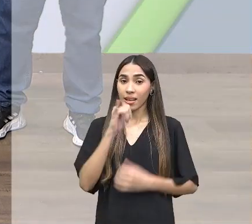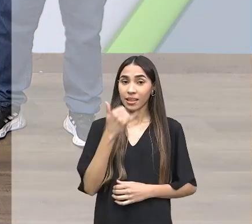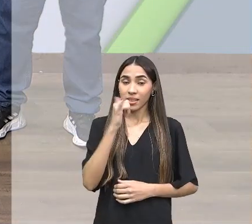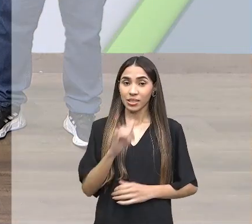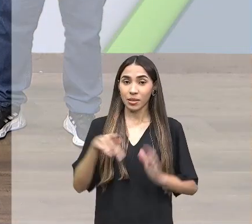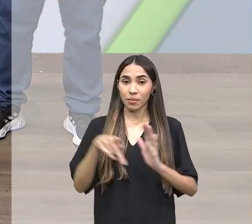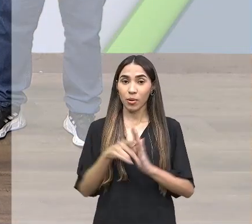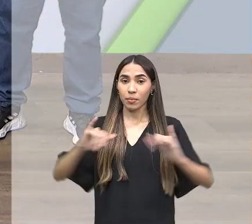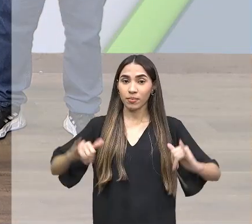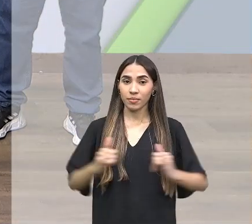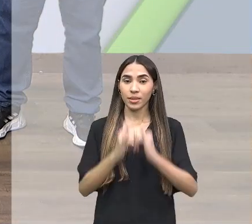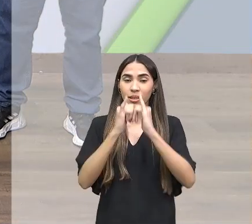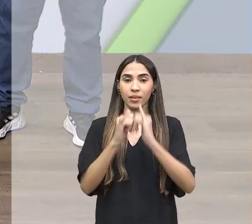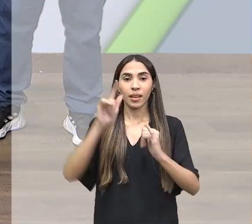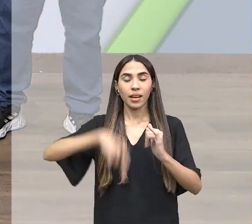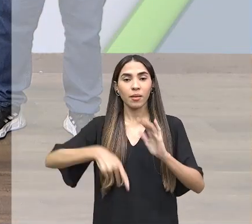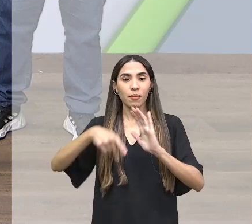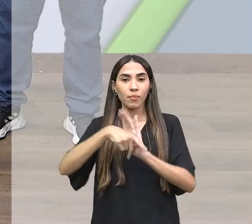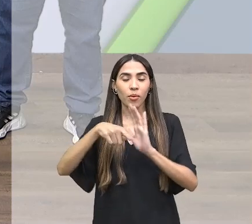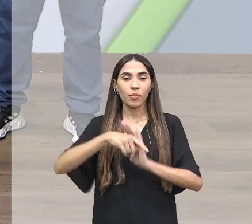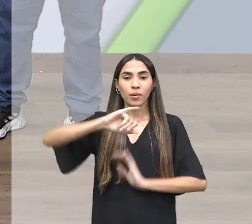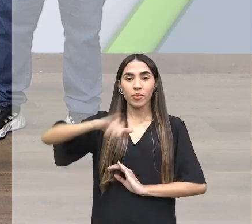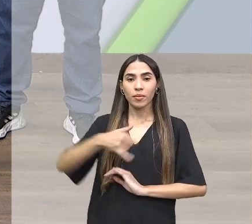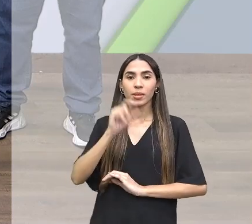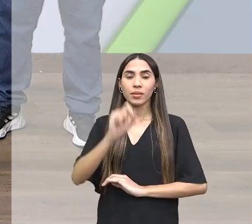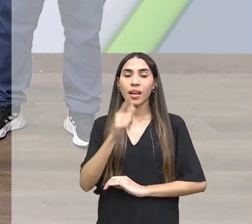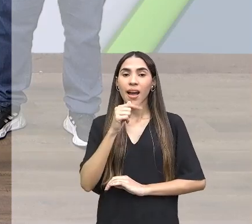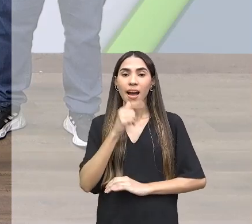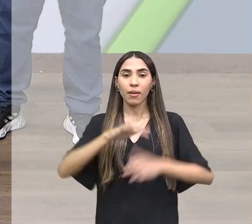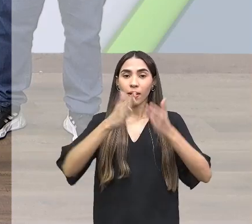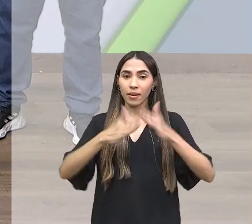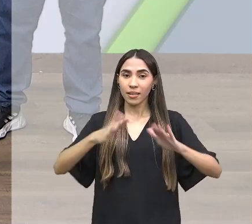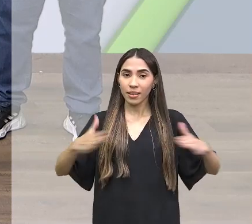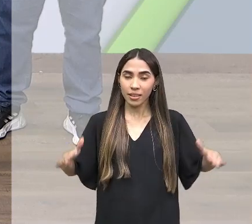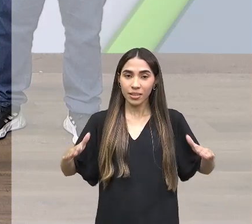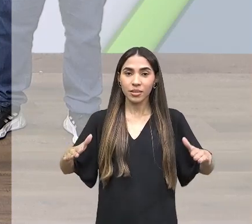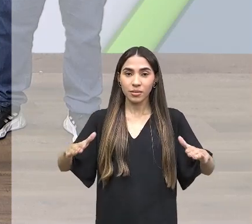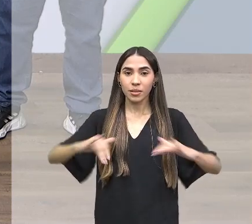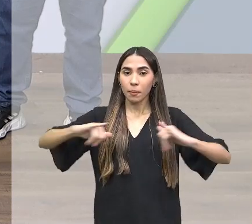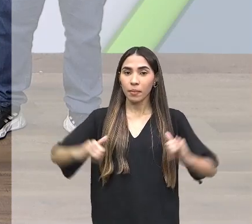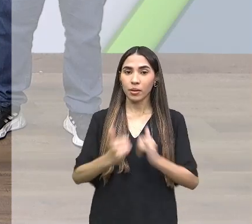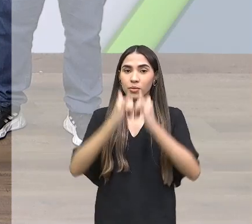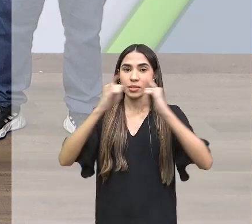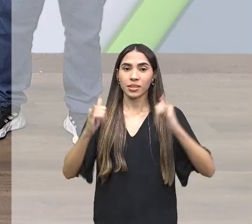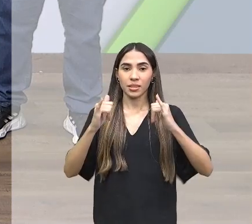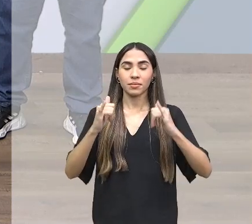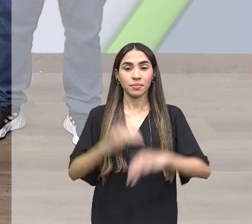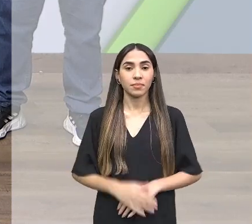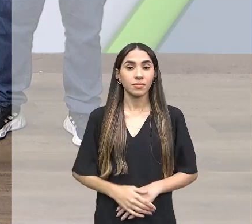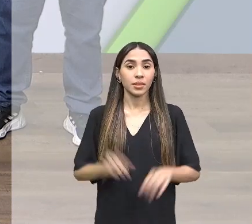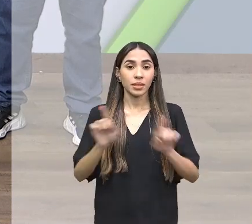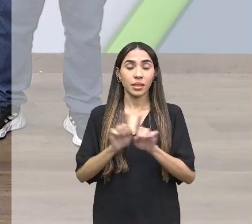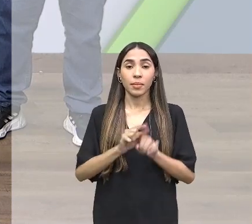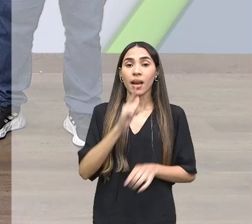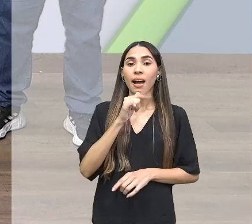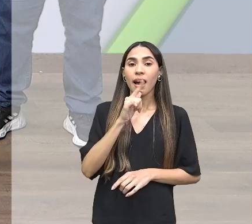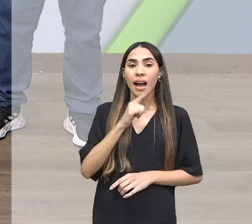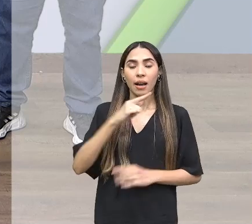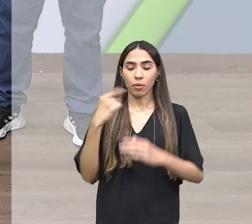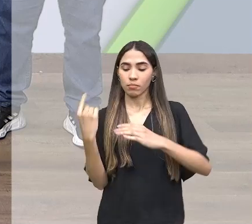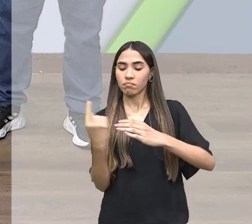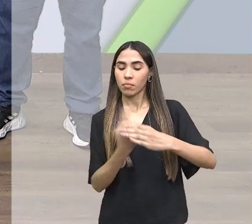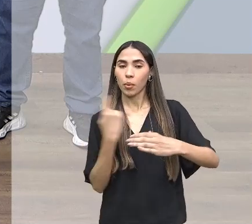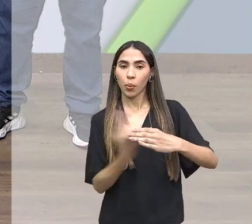esta fonte que vem do aproveitamento de água dos rios nas usinas hidrelétricas. As águas movem